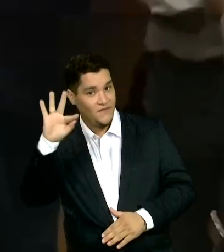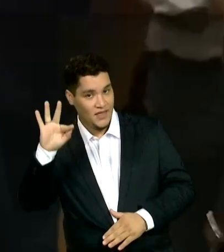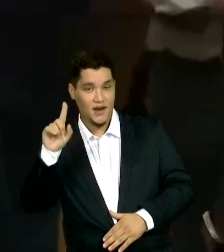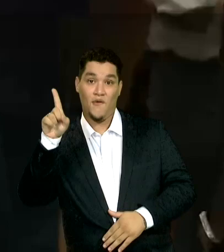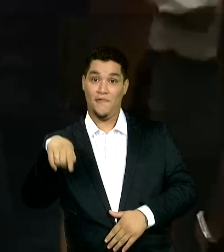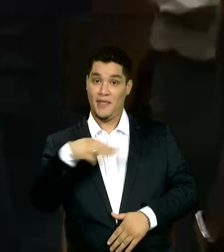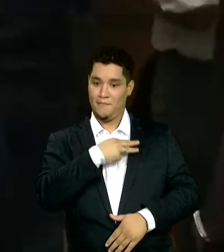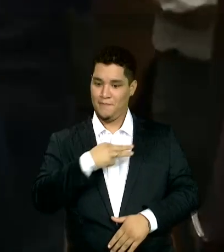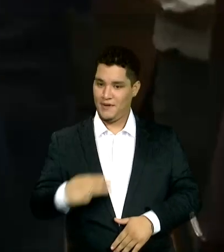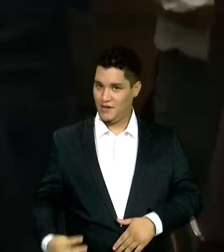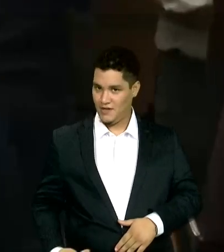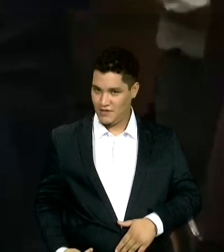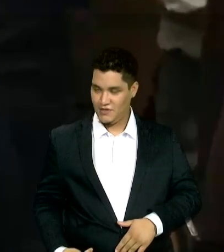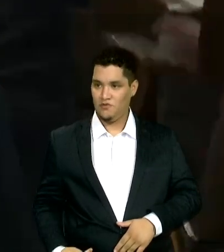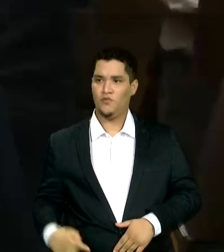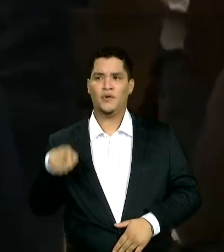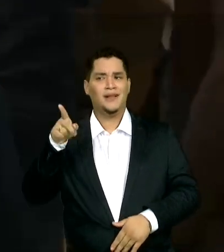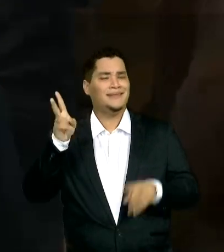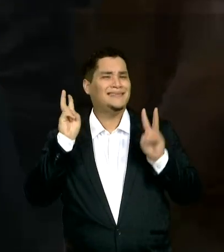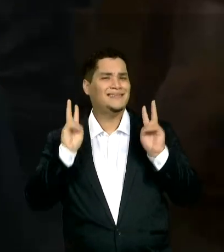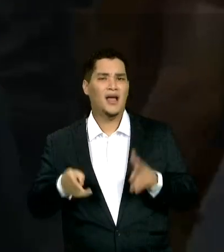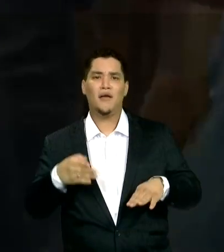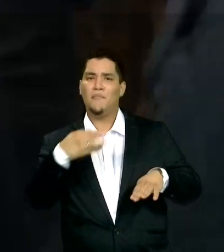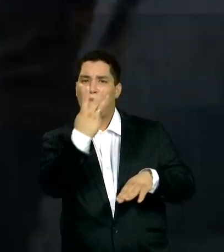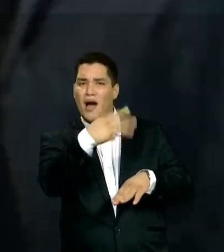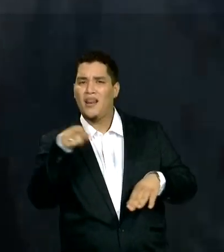Estado, está sempre presente no Maranhão,